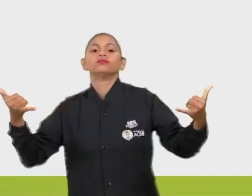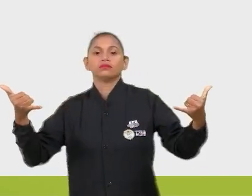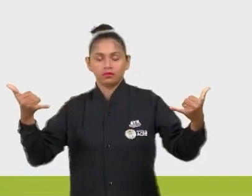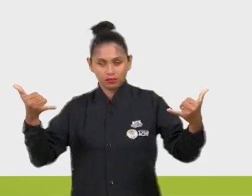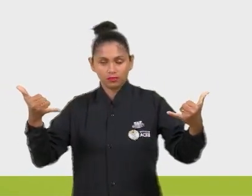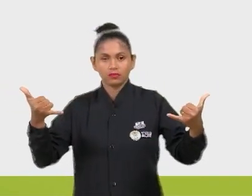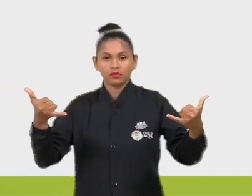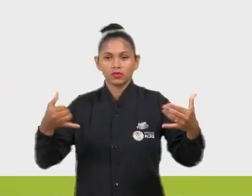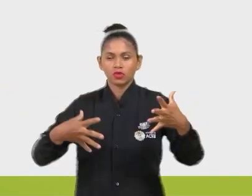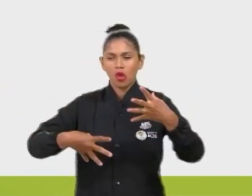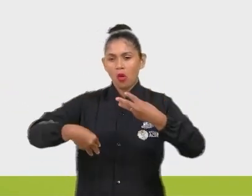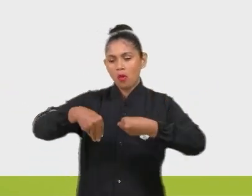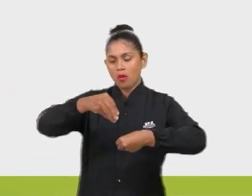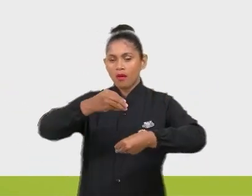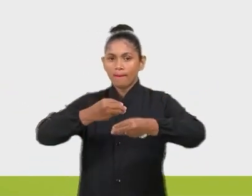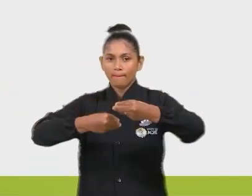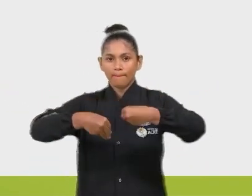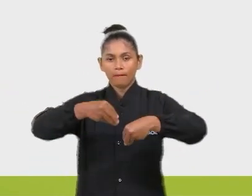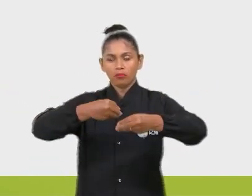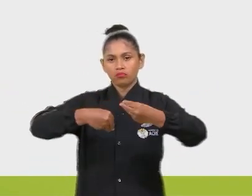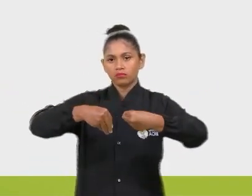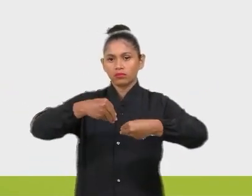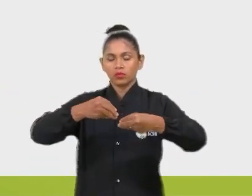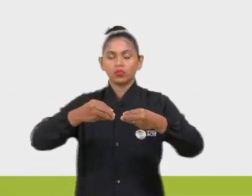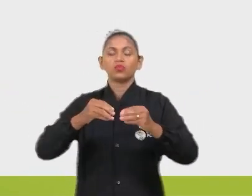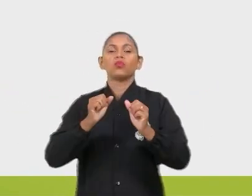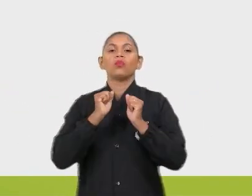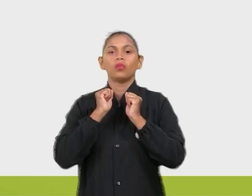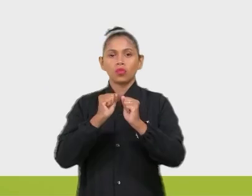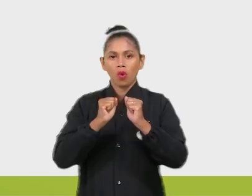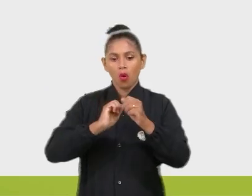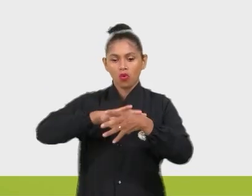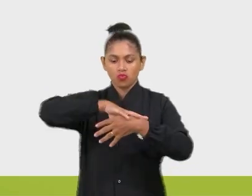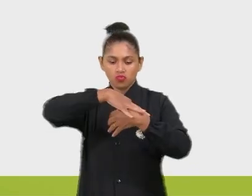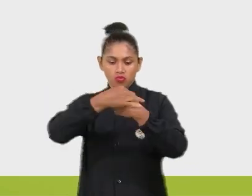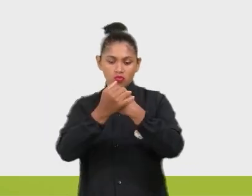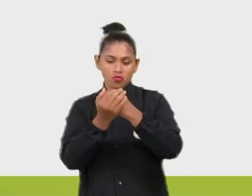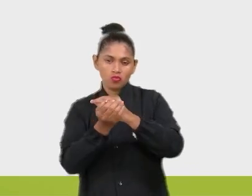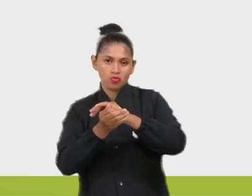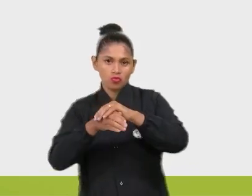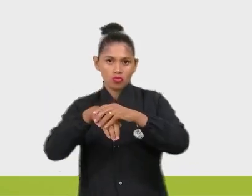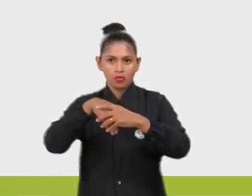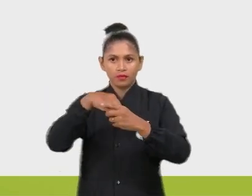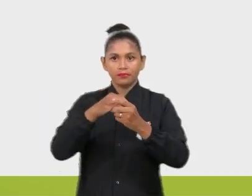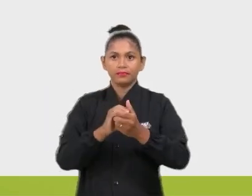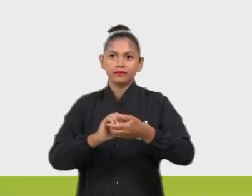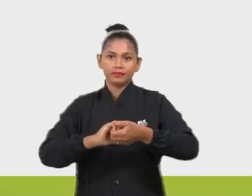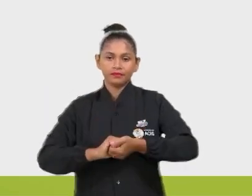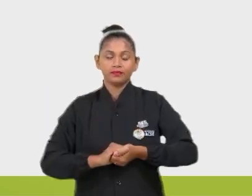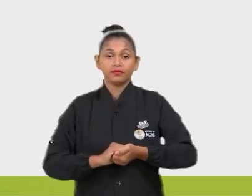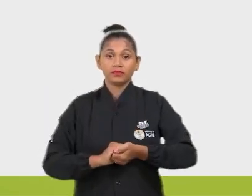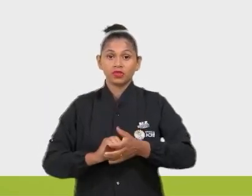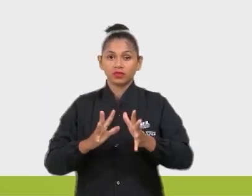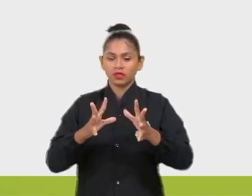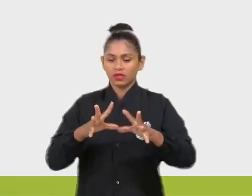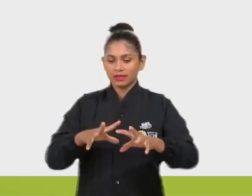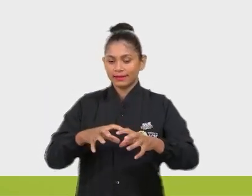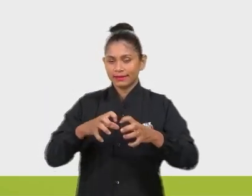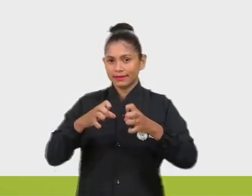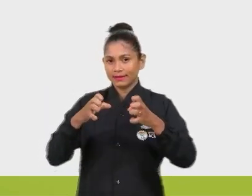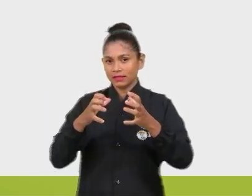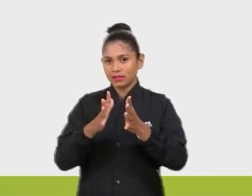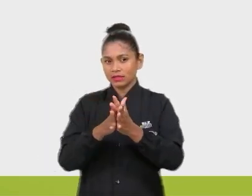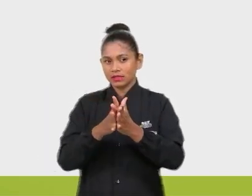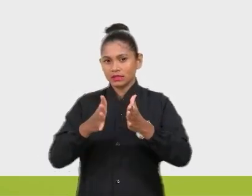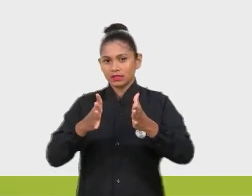Eles são maleáveis. Eles podem ser moldados em folhas. e eles formam ligas, que são soluções